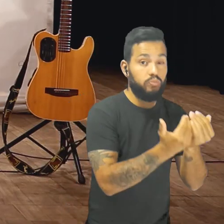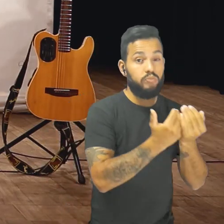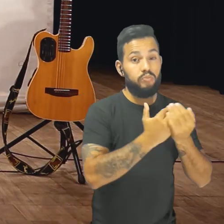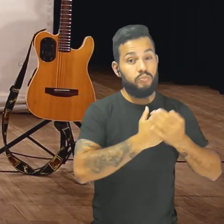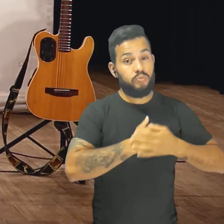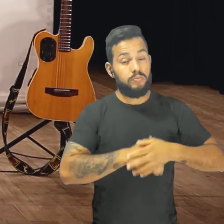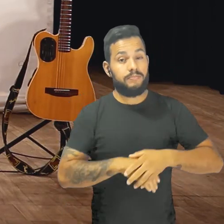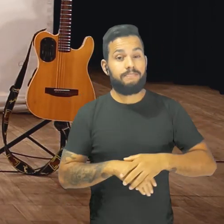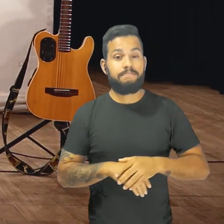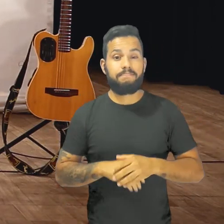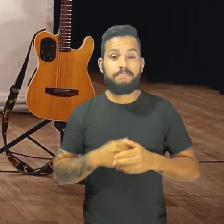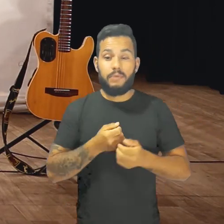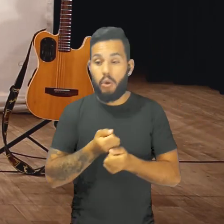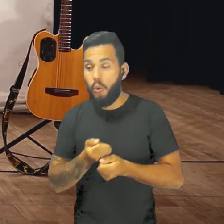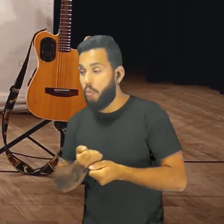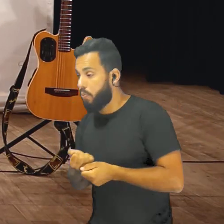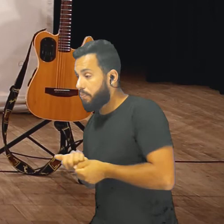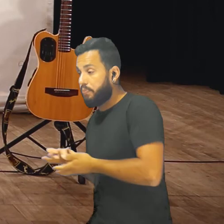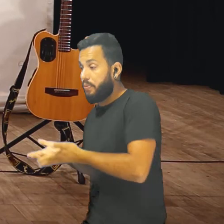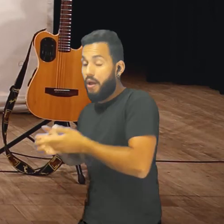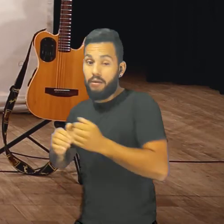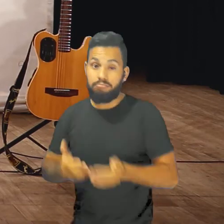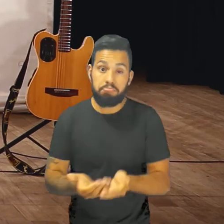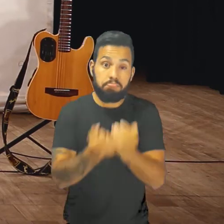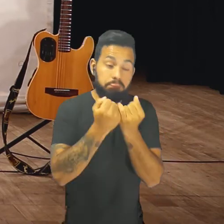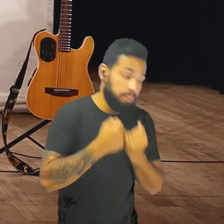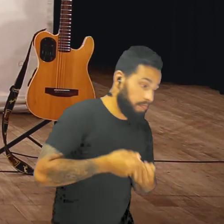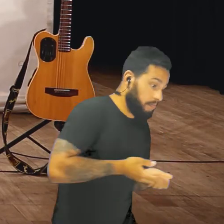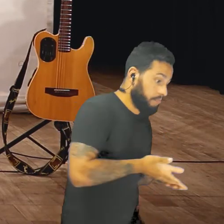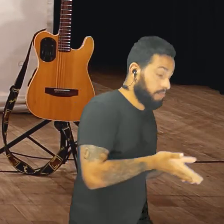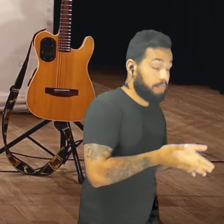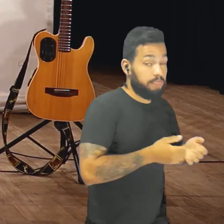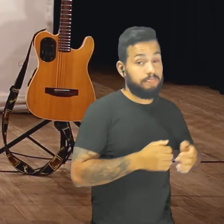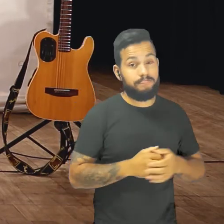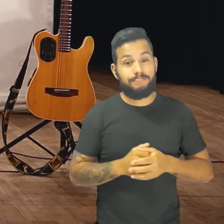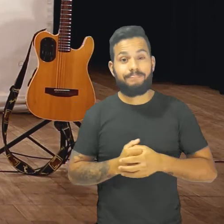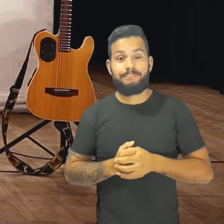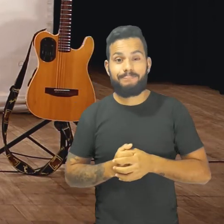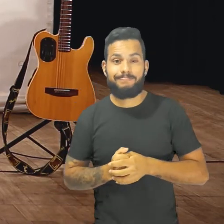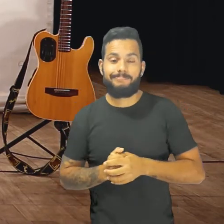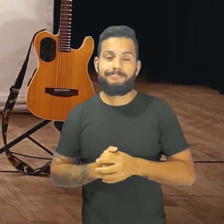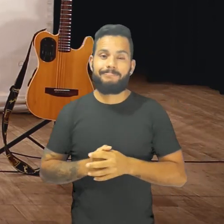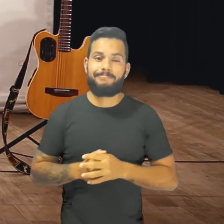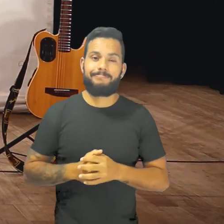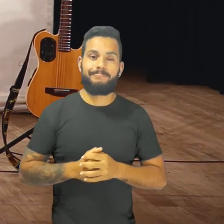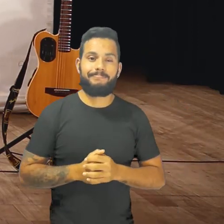Distribuí-la-emos por todas as nascentes, onde cruzaremos, onde